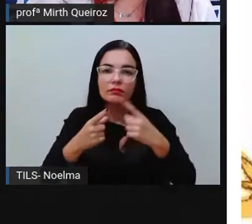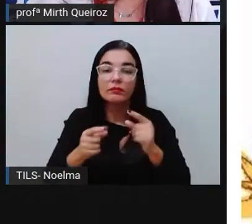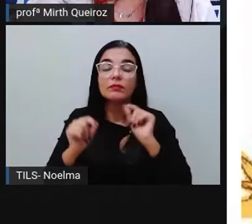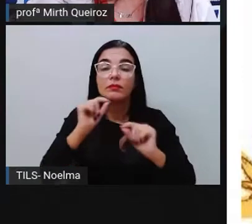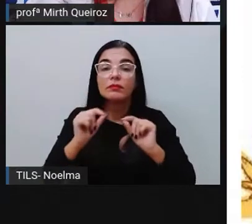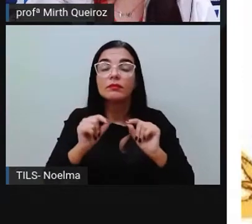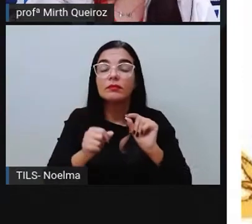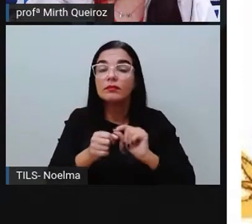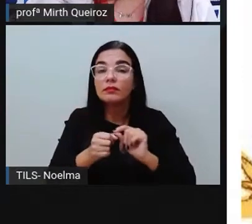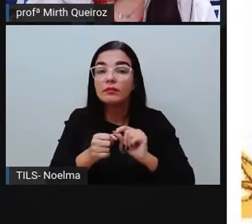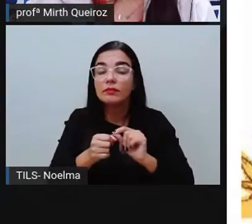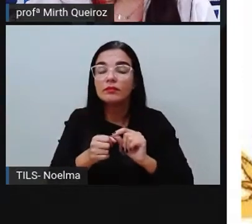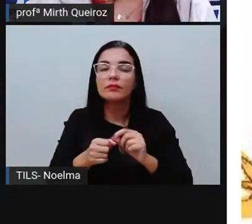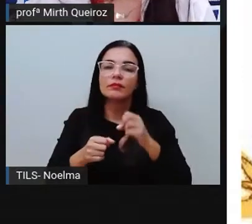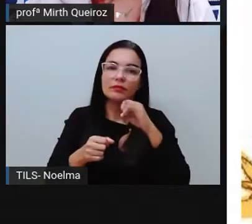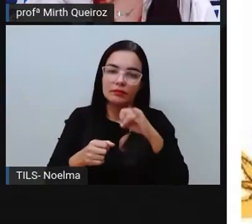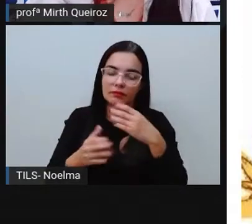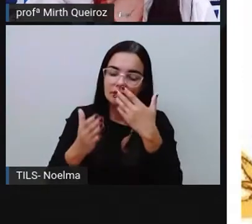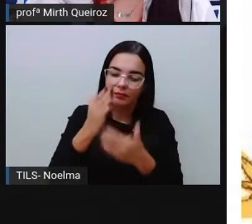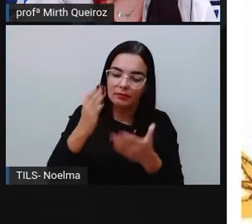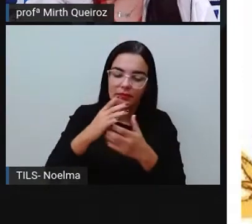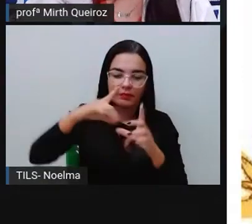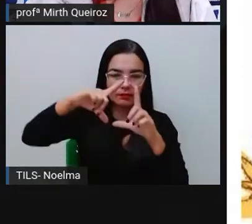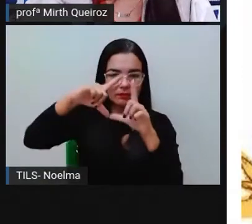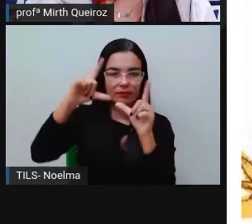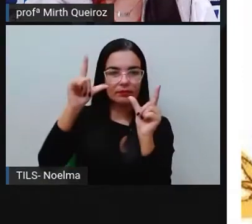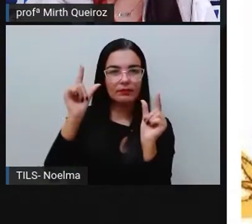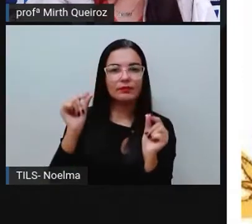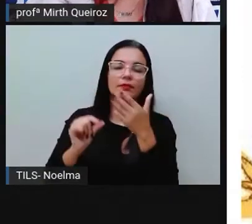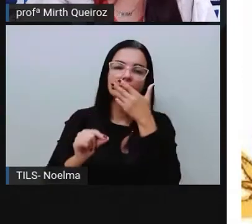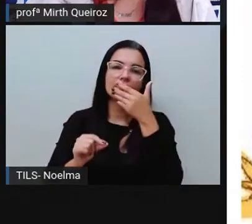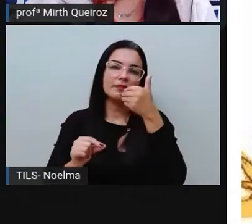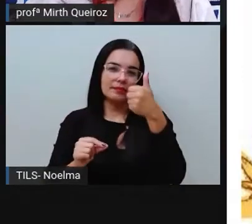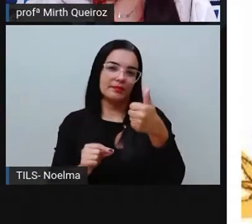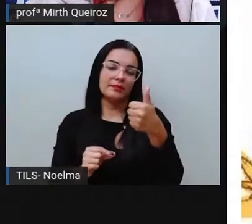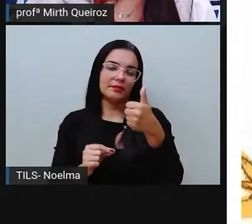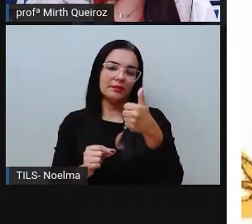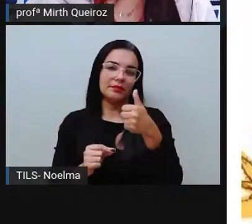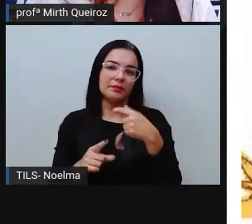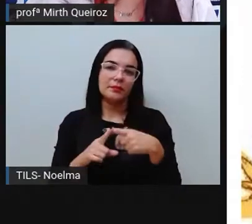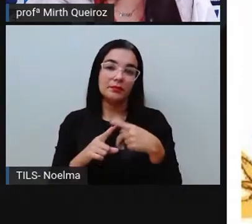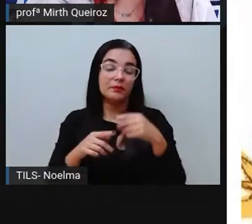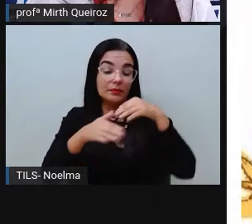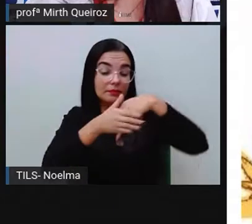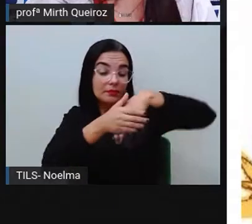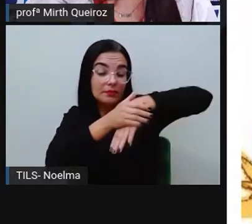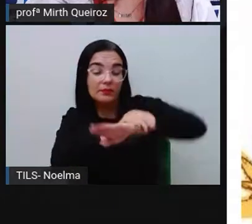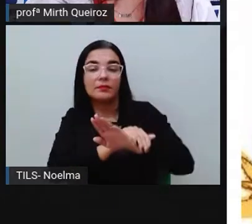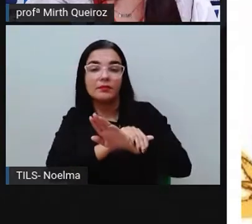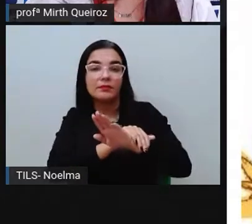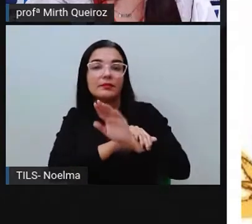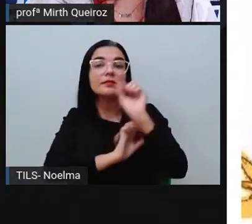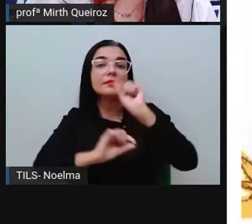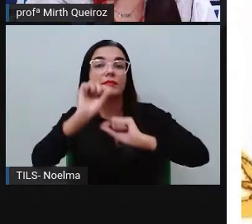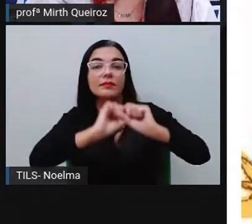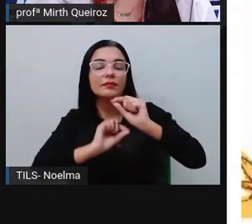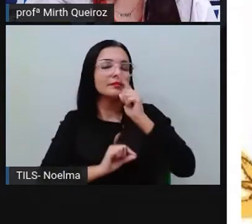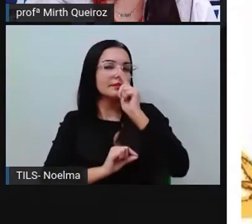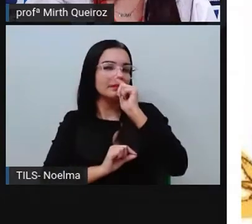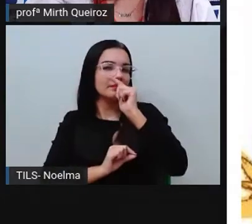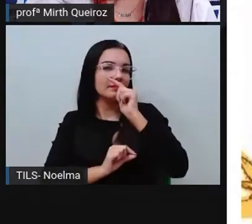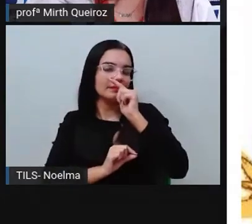costumam perder as folhas durante a seca. E é por esse motivo que